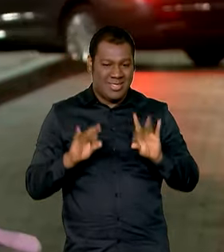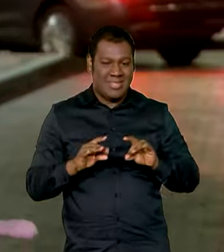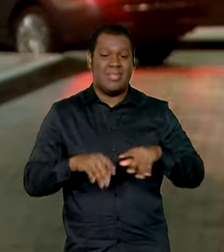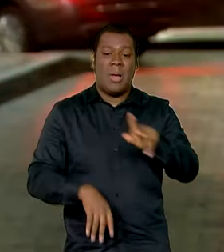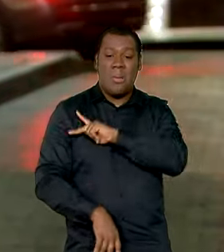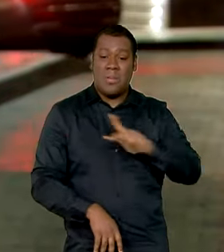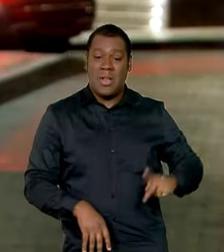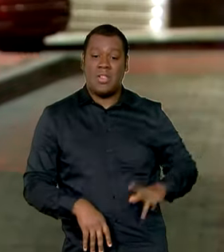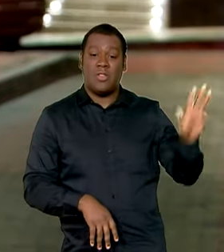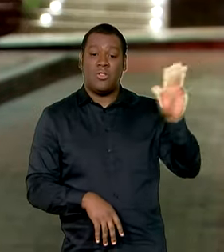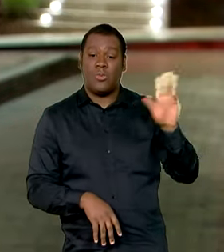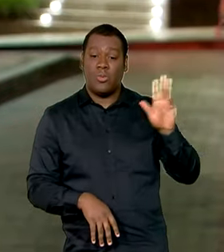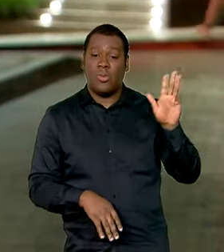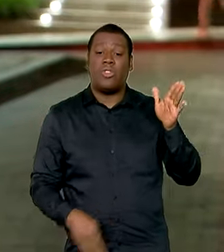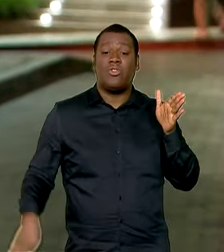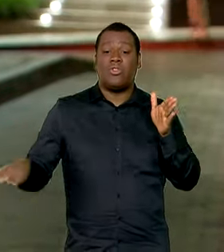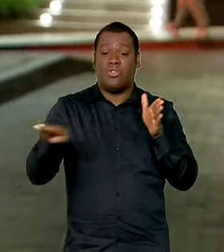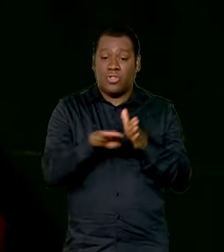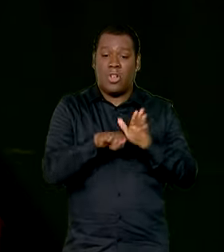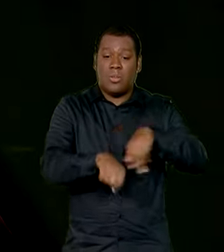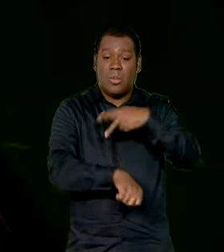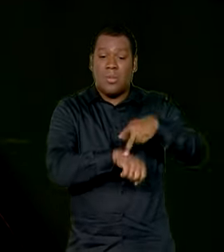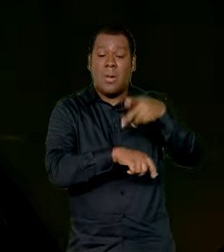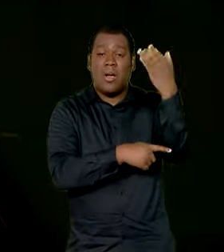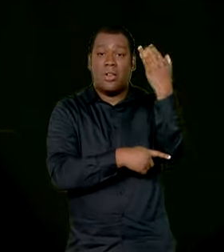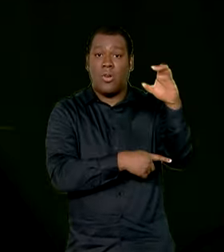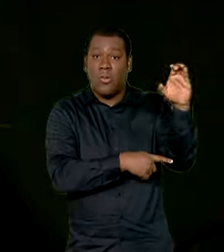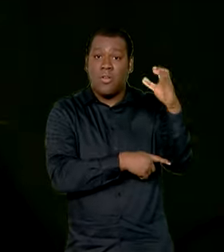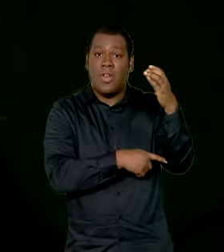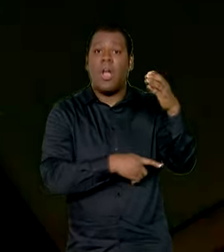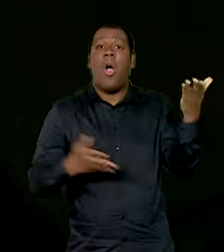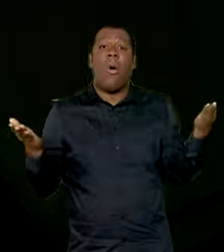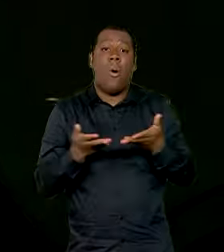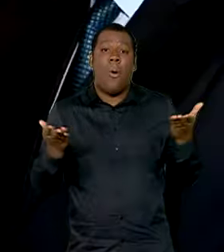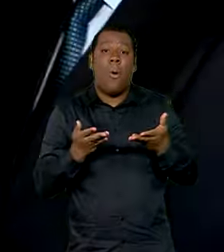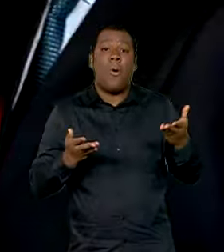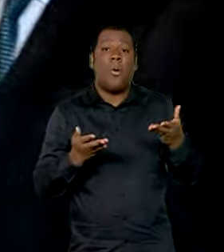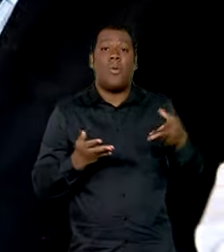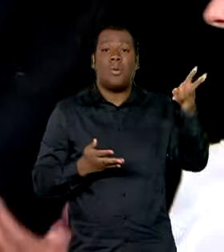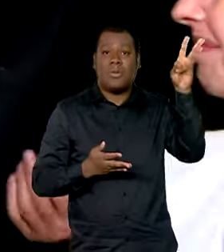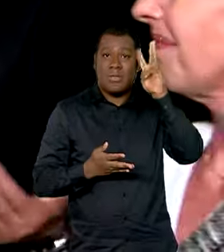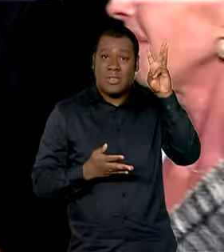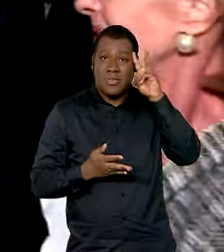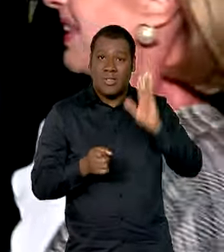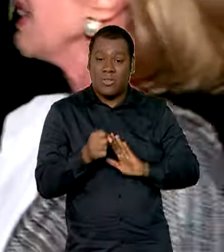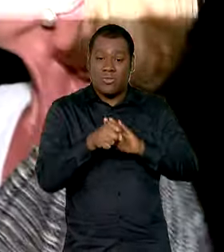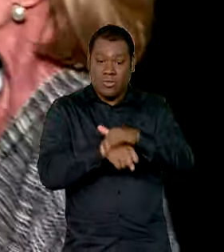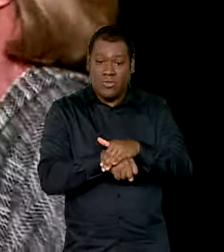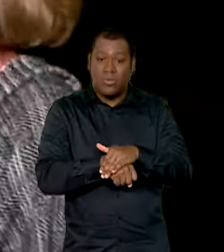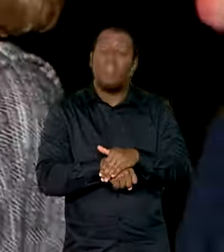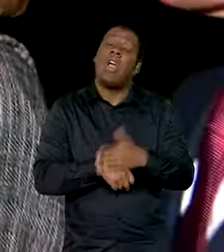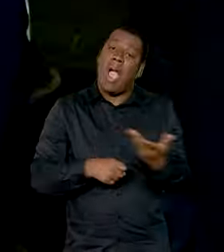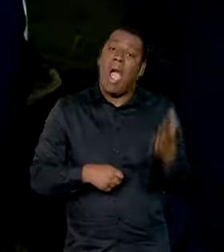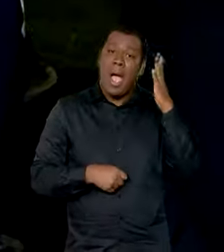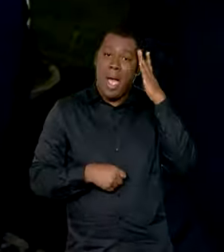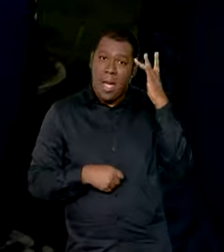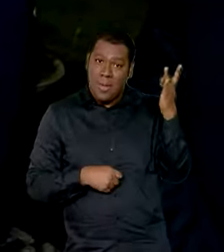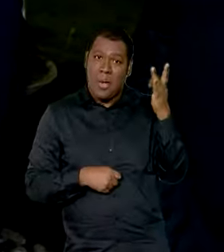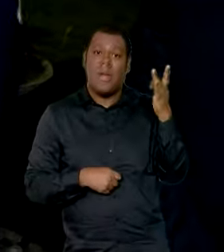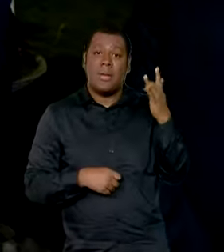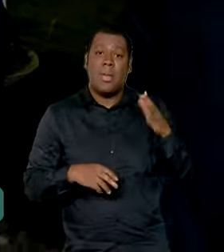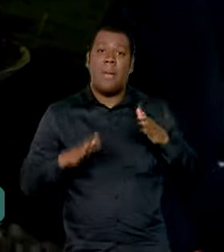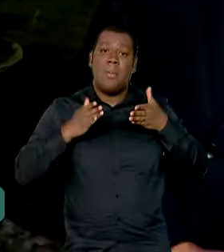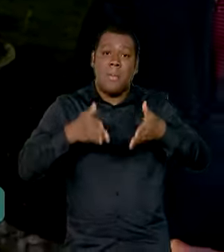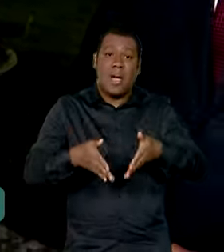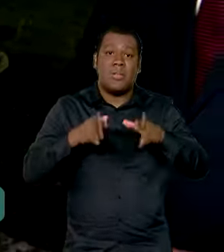presidente Lula desembarcou em Bogotá, na Colômbia, na noite desta terça-feira. Nesta quarta, ele deve participar de uma reunião